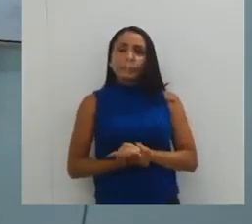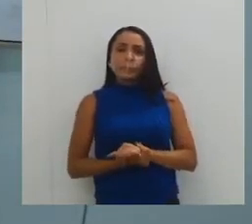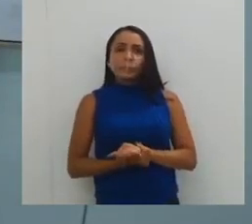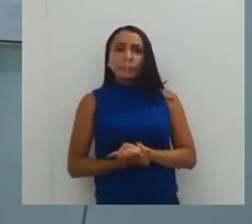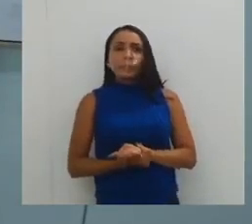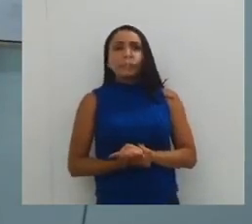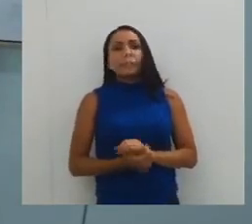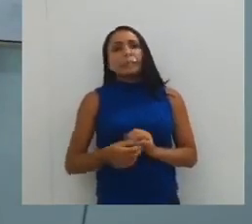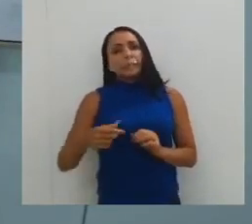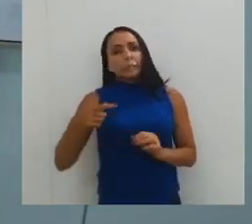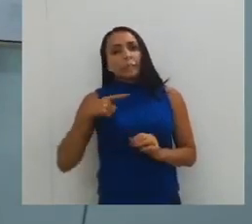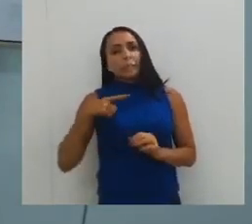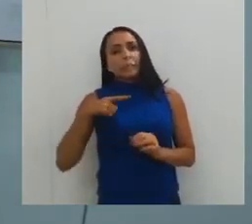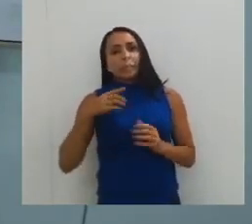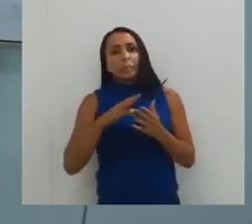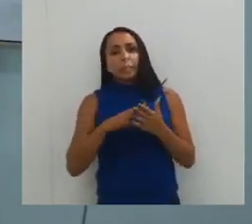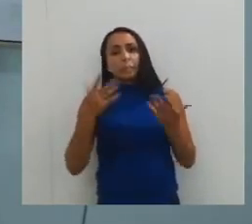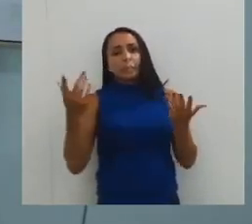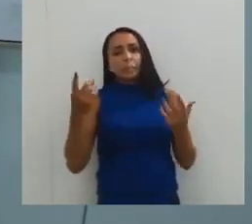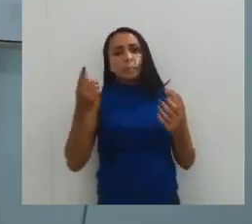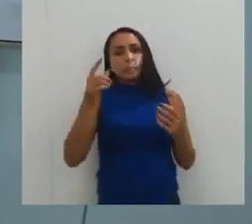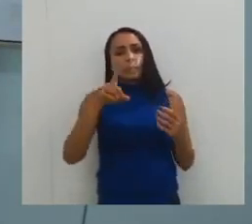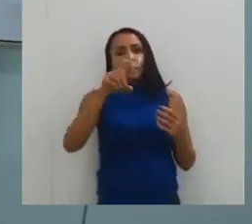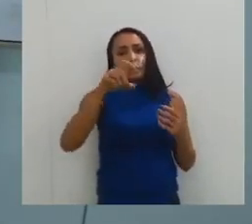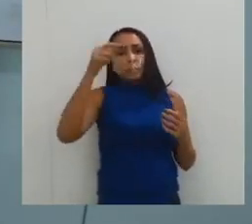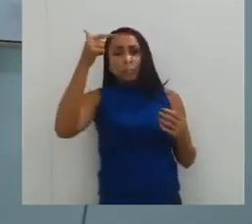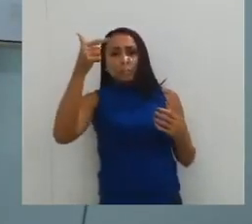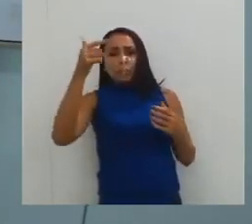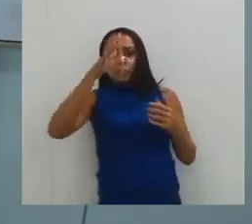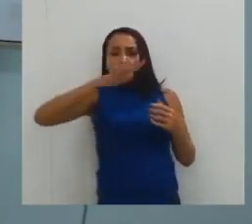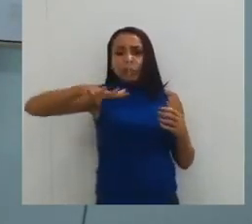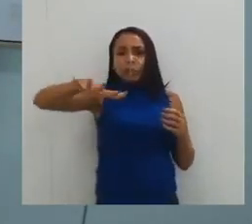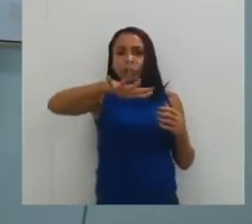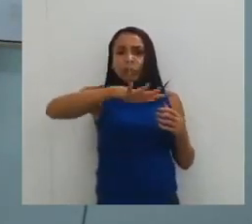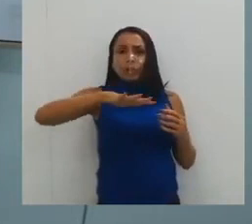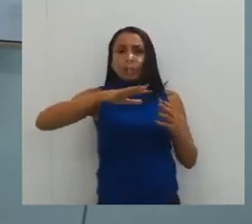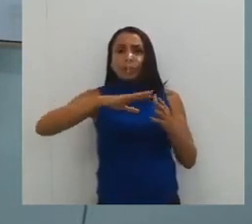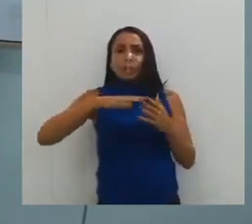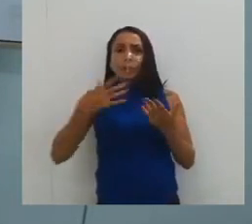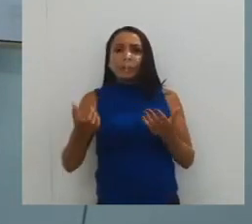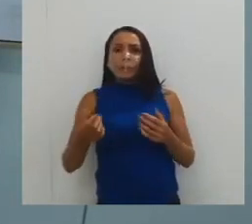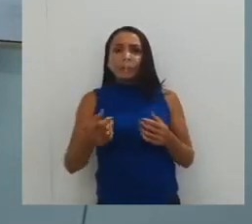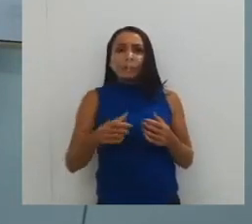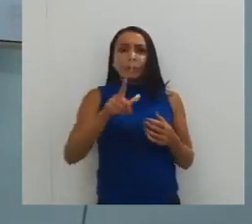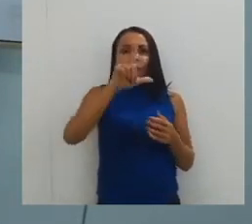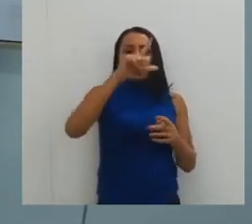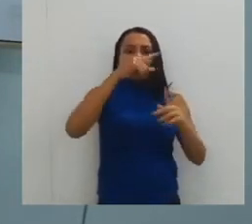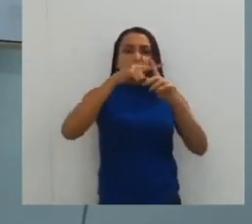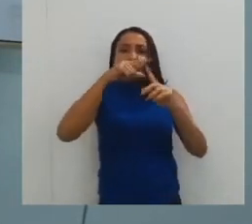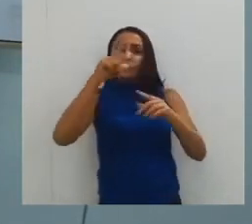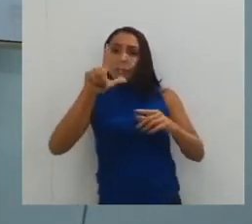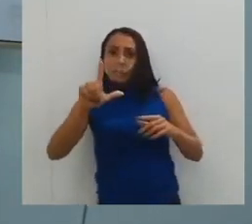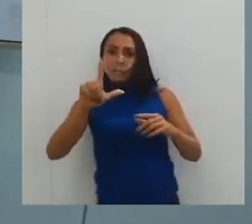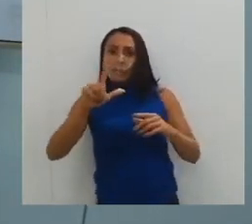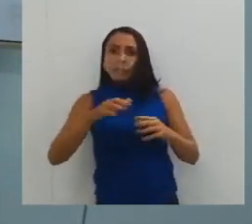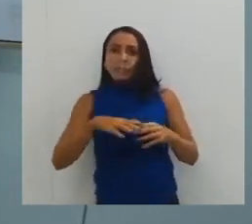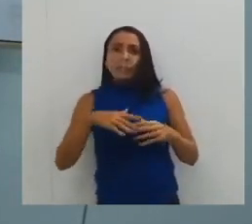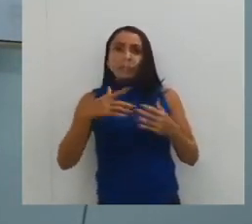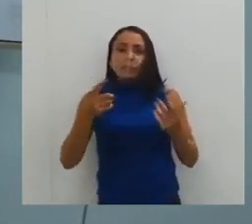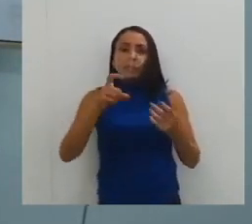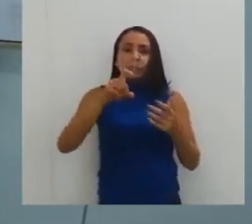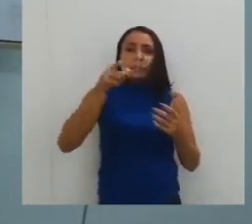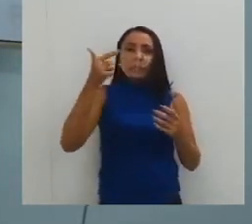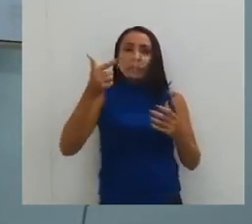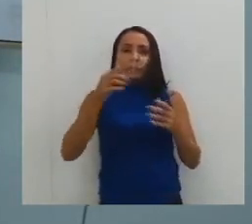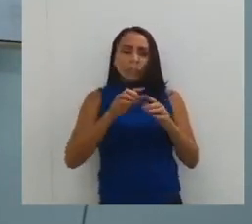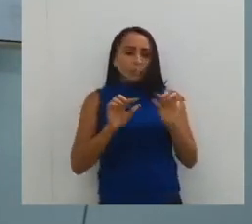quando eu tenho essa figura aqui, é um quadrado. A área do quadrado é L vezes L. Então, se eu tenho um x ao quadrado, então esse